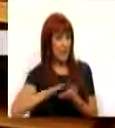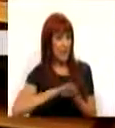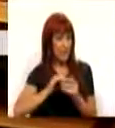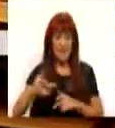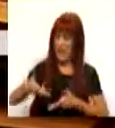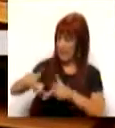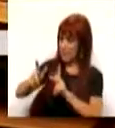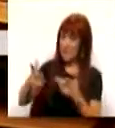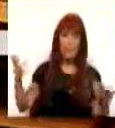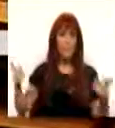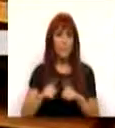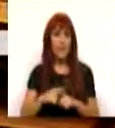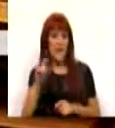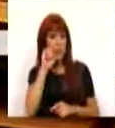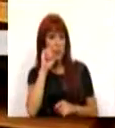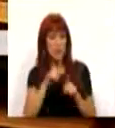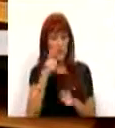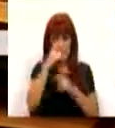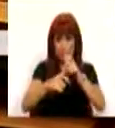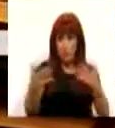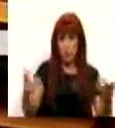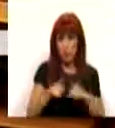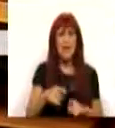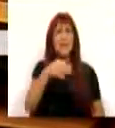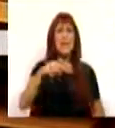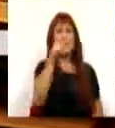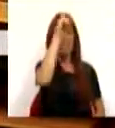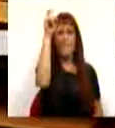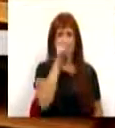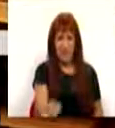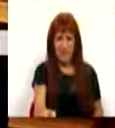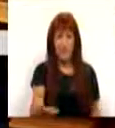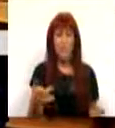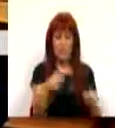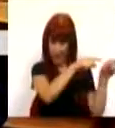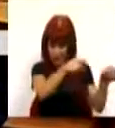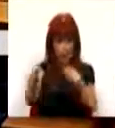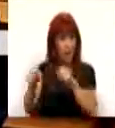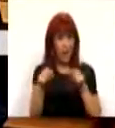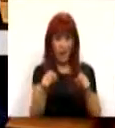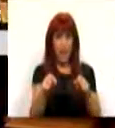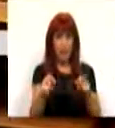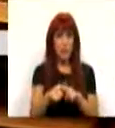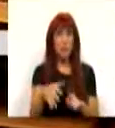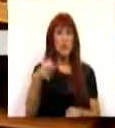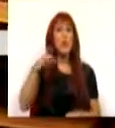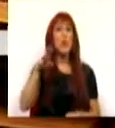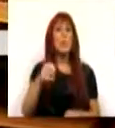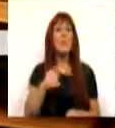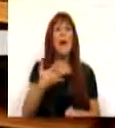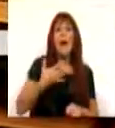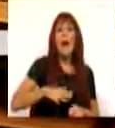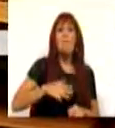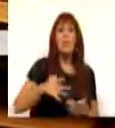da liberdade, da segurança dos cidadãos e da paz. É para isso que, no Partido Socialista,